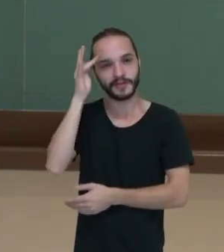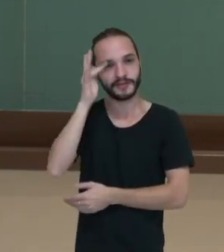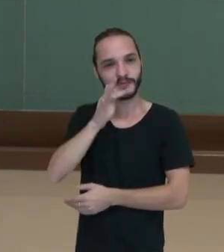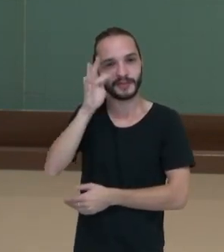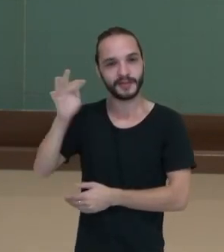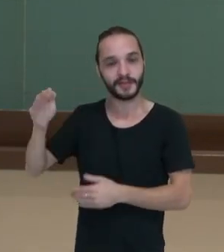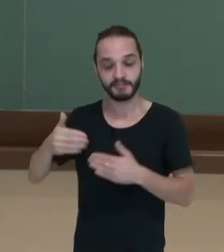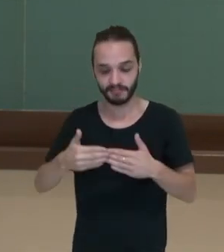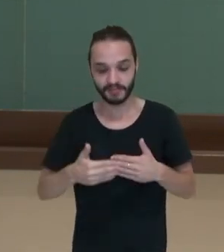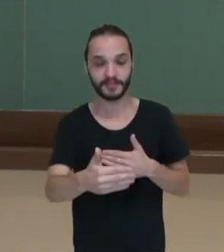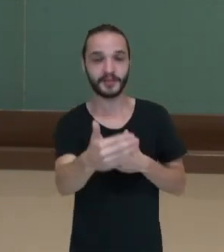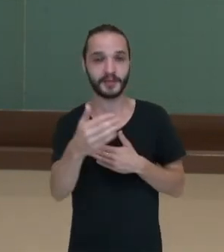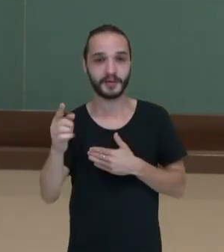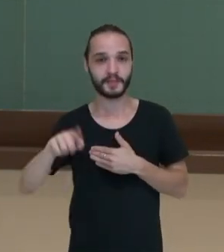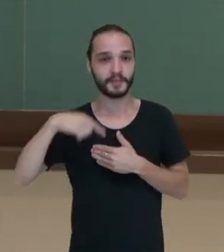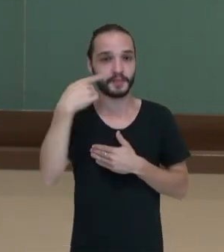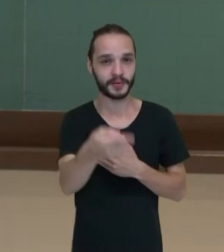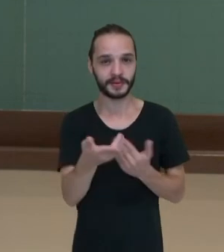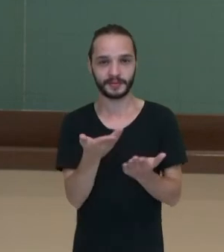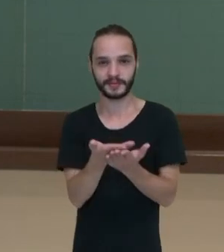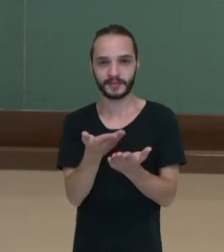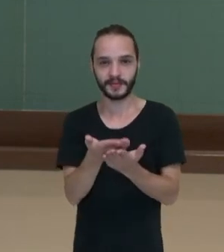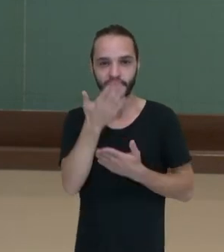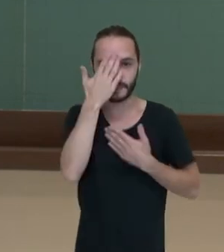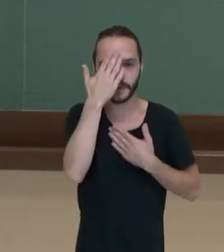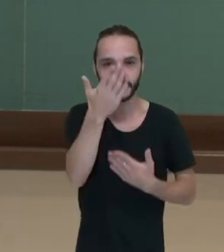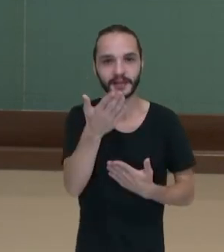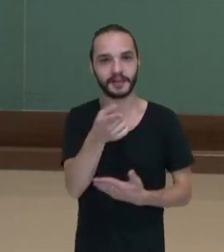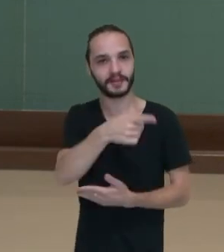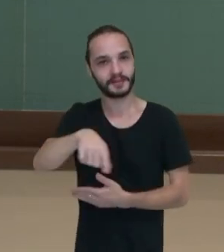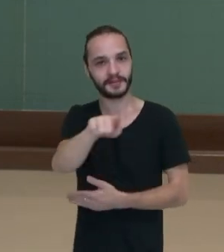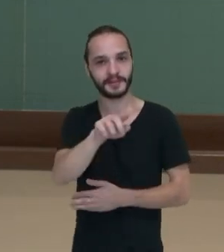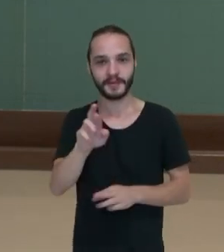vocês vão ver nas próximas aulas. Muito obrigada, espero que vocês